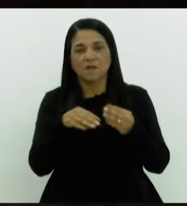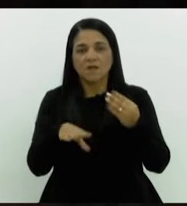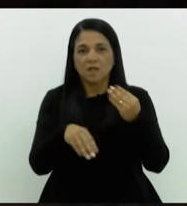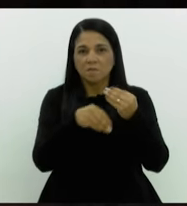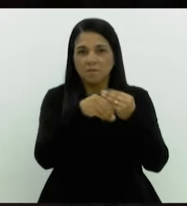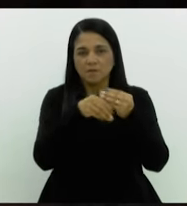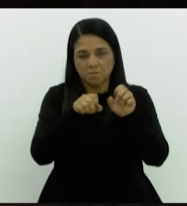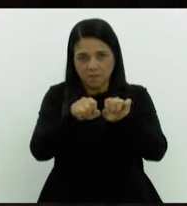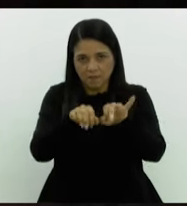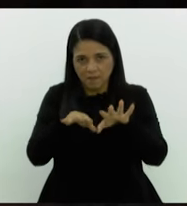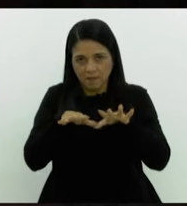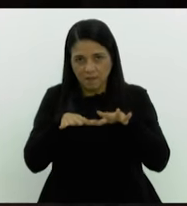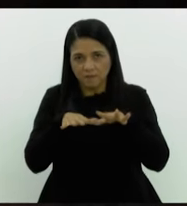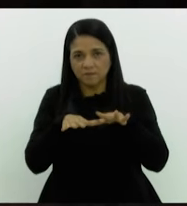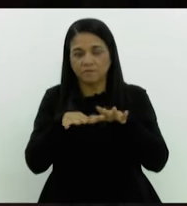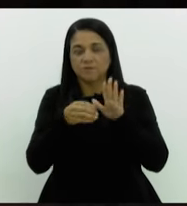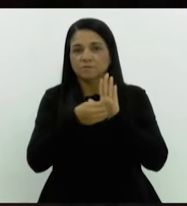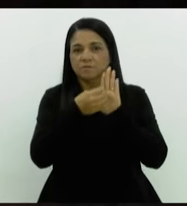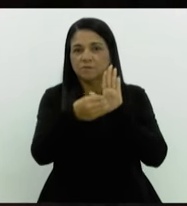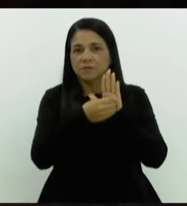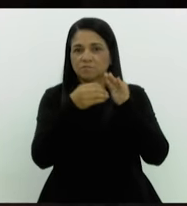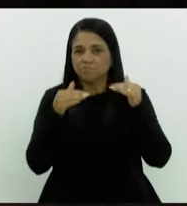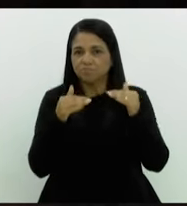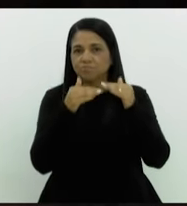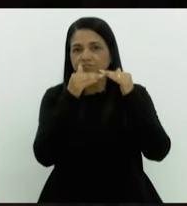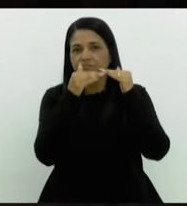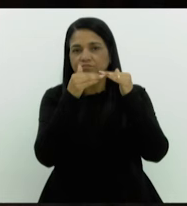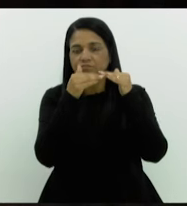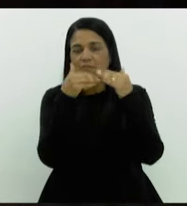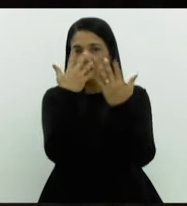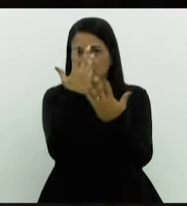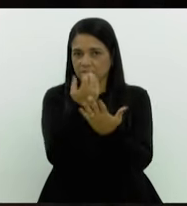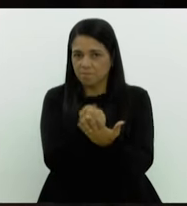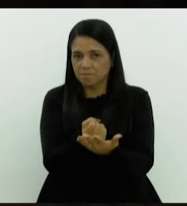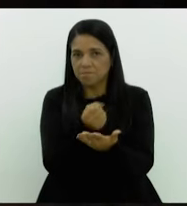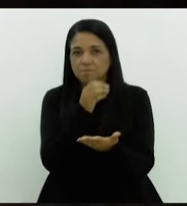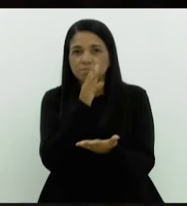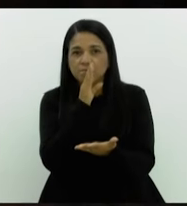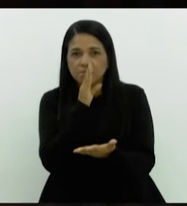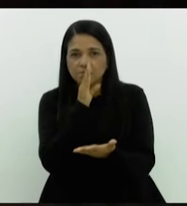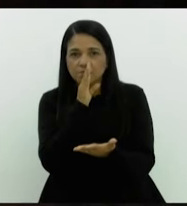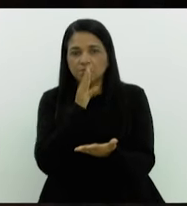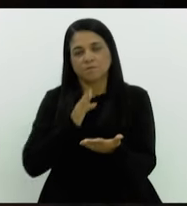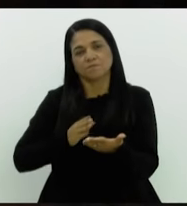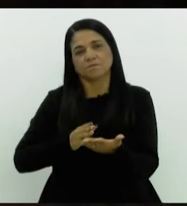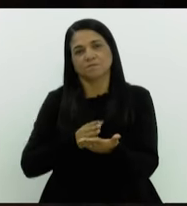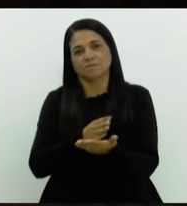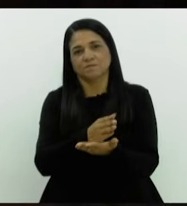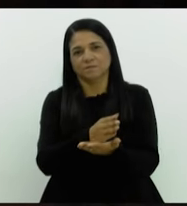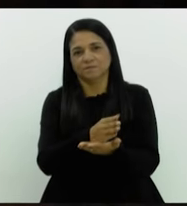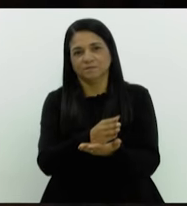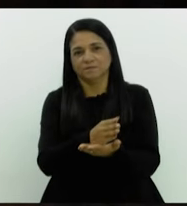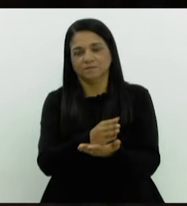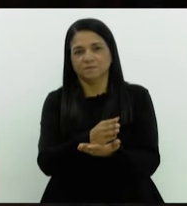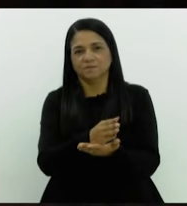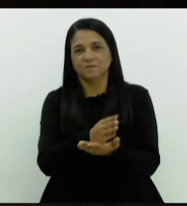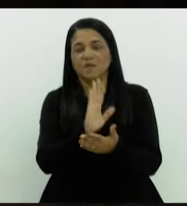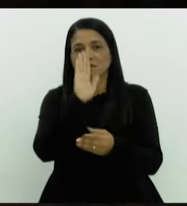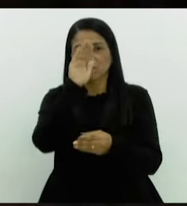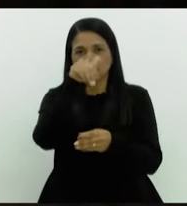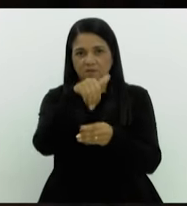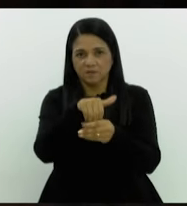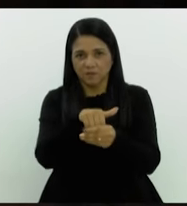plenário e o parecer favorável. Senhores que aprovam, permaneçam como estão, aprovado. Em